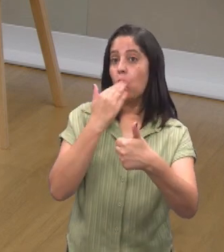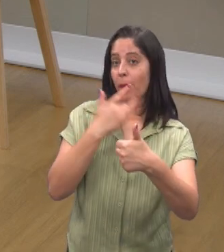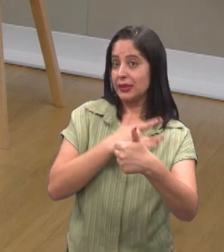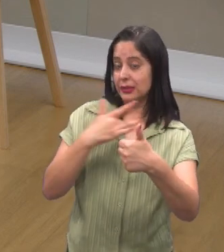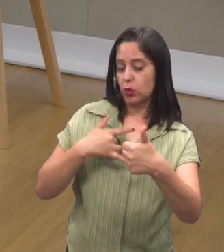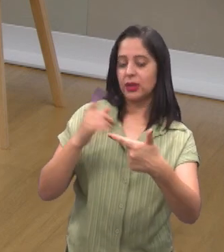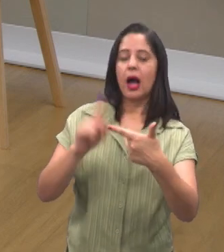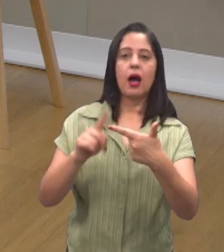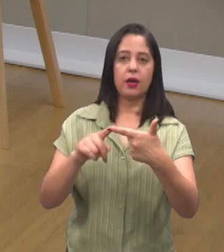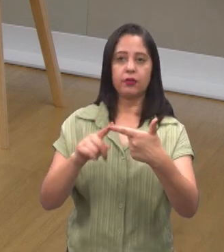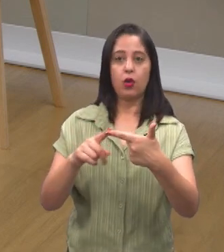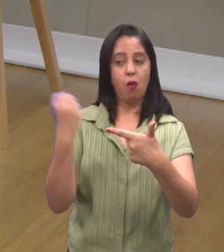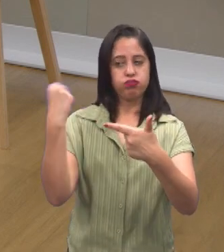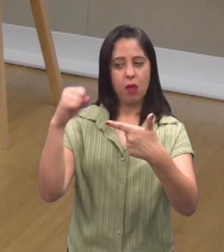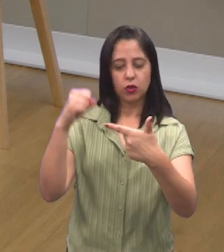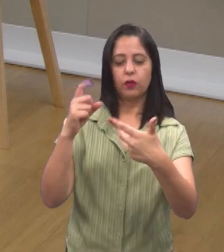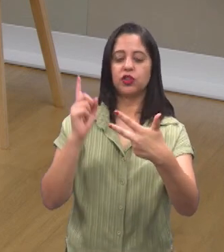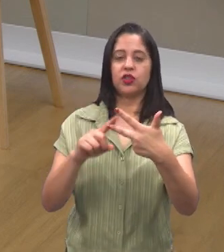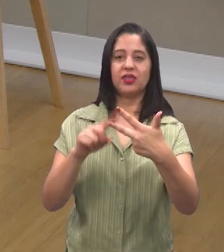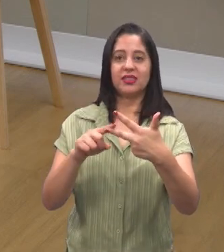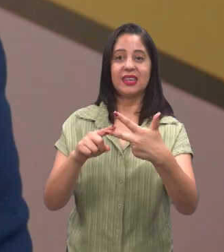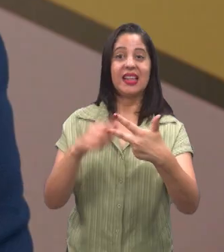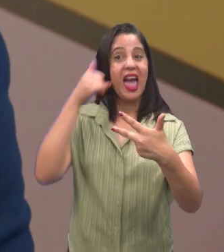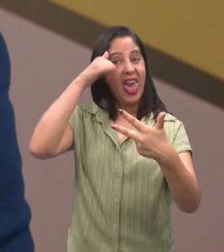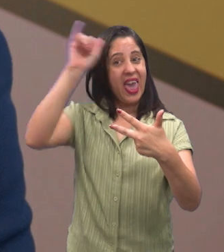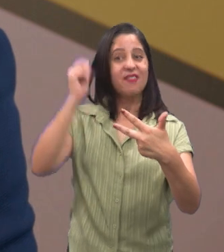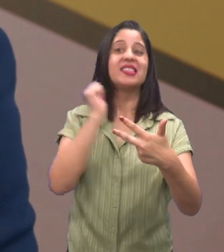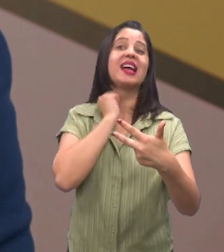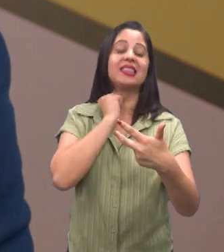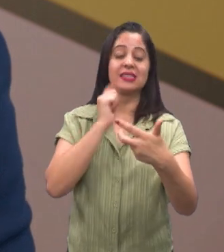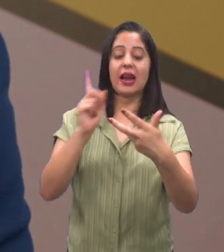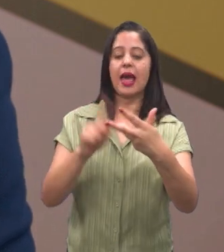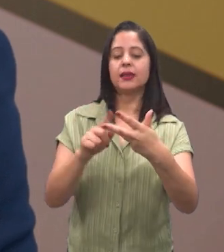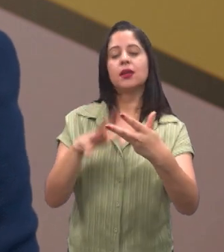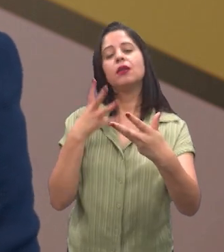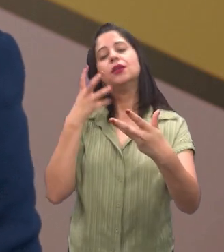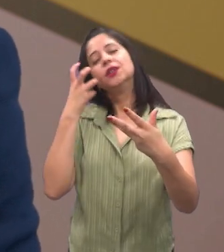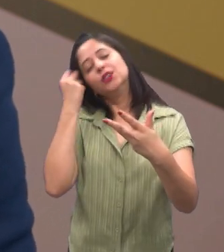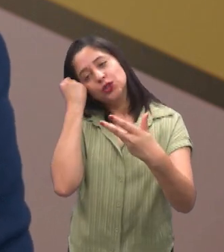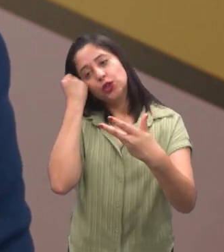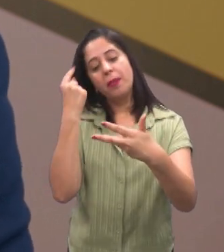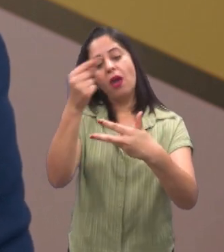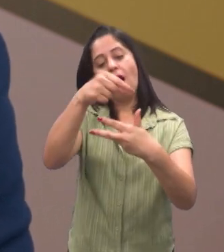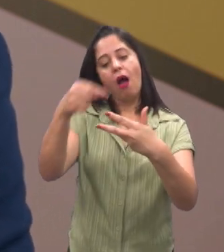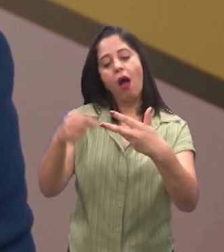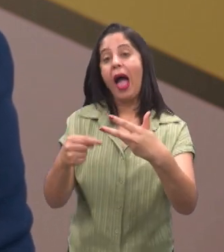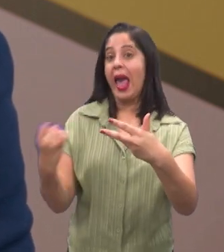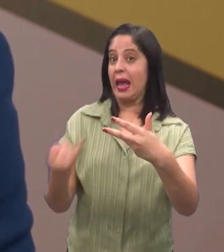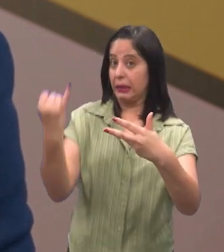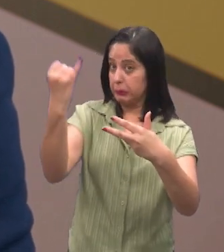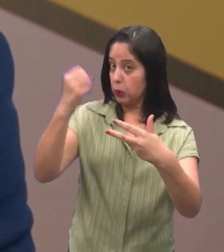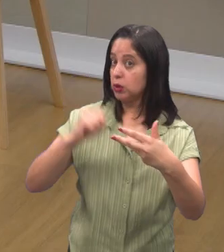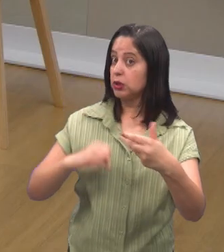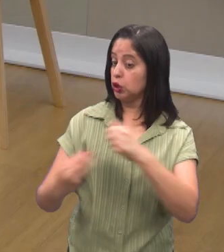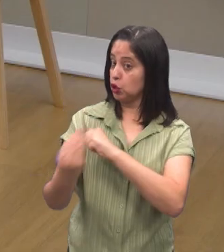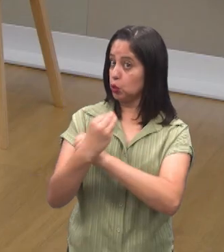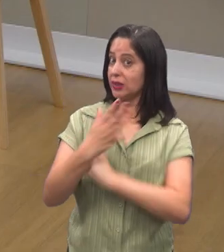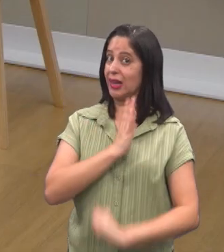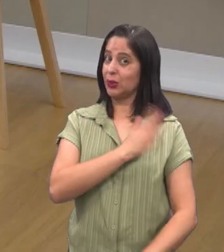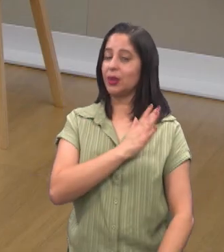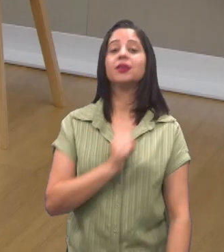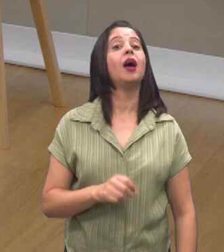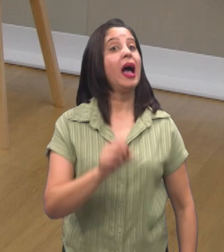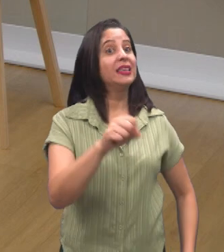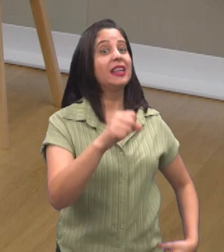gestão do estresse e o sono, como sendo os grandes pilares aí de uma saúde cardiovascular e saúde global. Perfeito, seria a minha próxima pergunta,